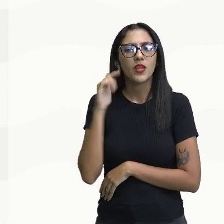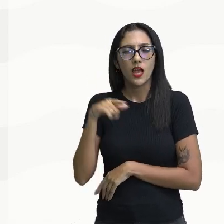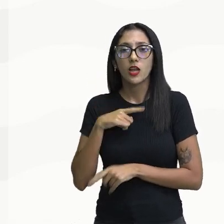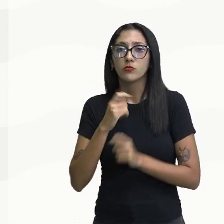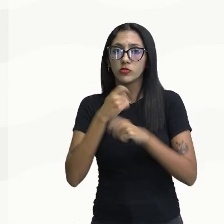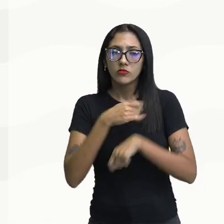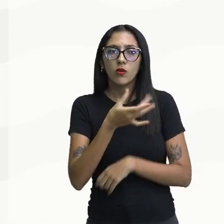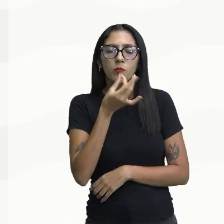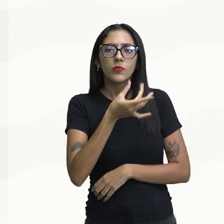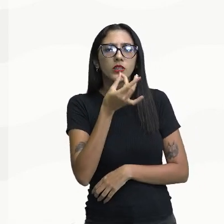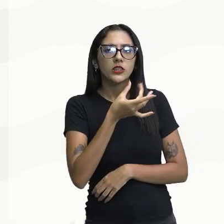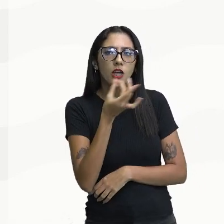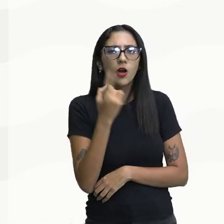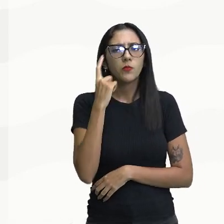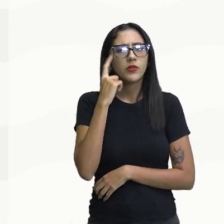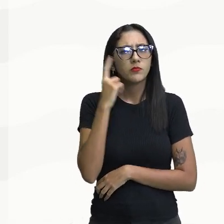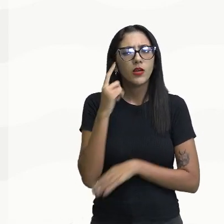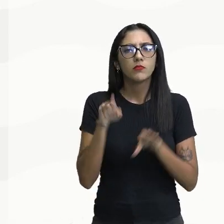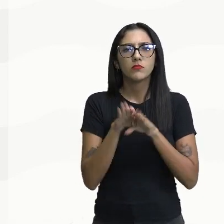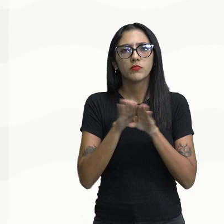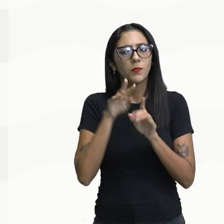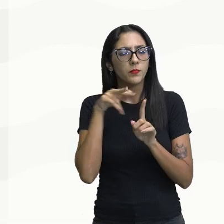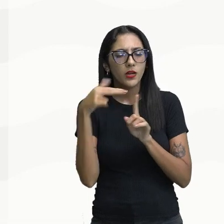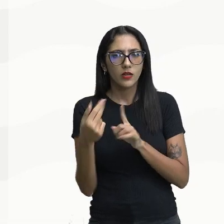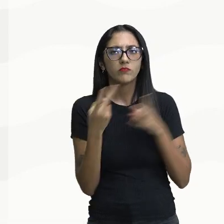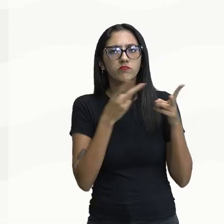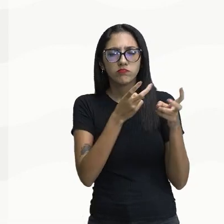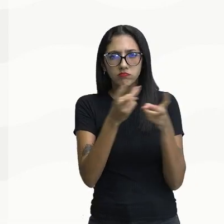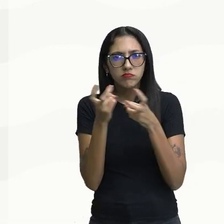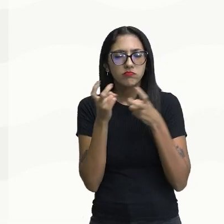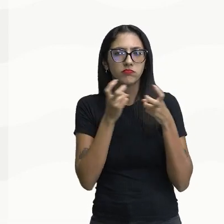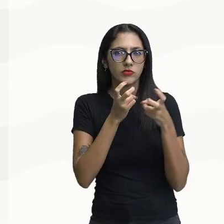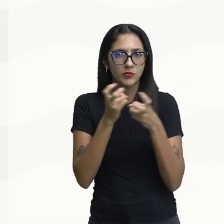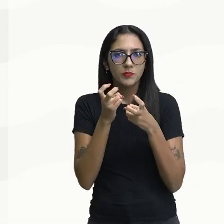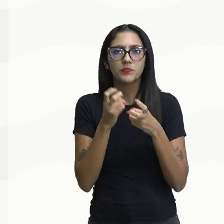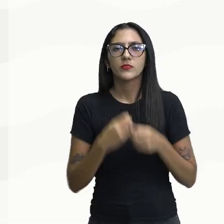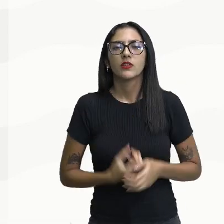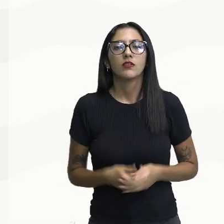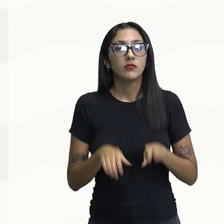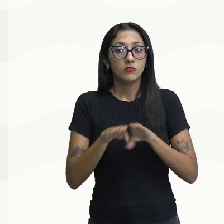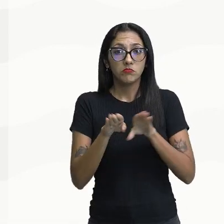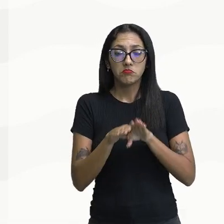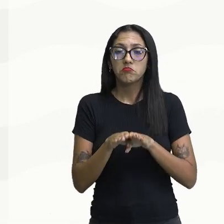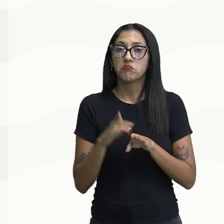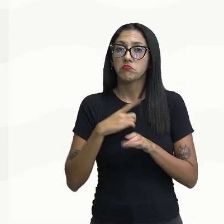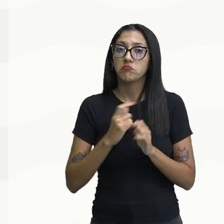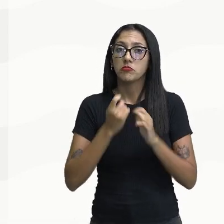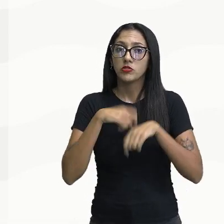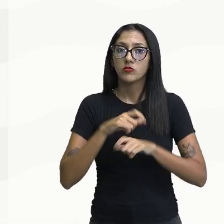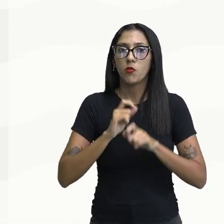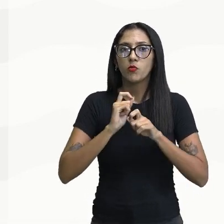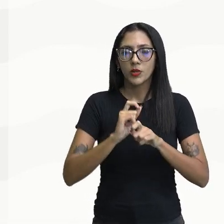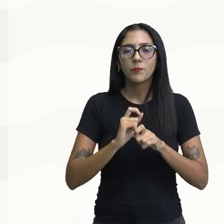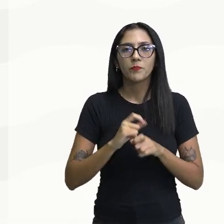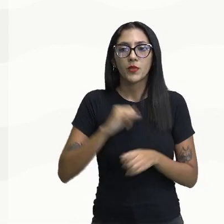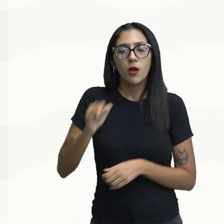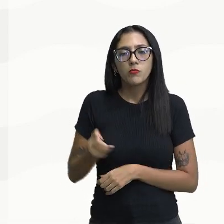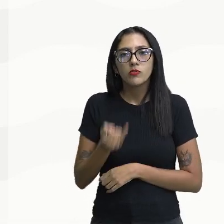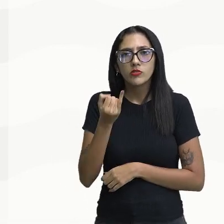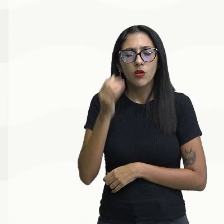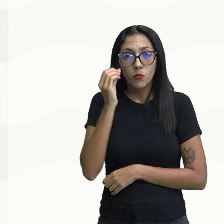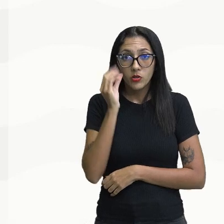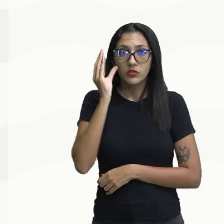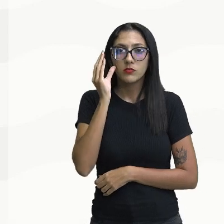questionem suas crenças e percepções de forma construtiva e que passem a validar mais a ciência e o